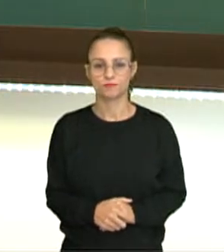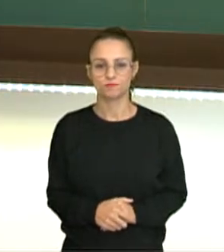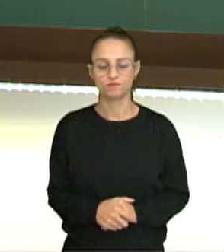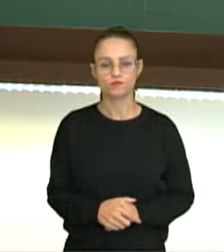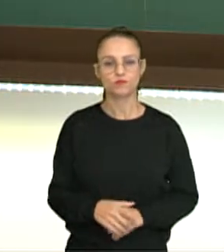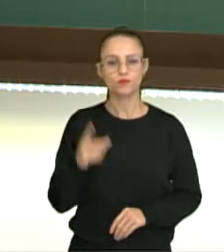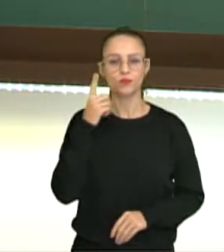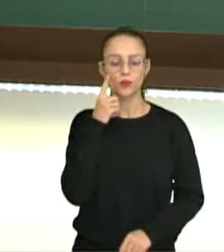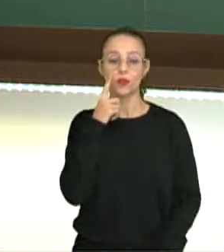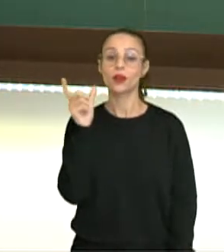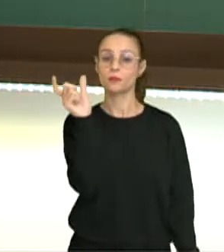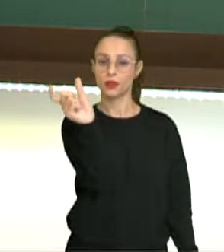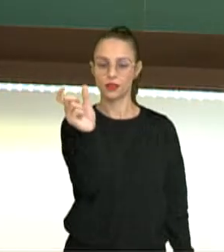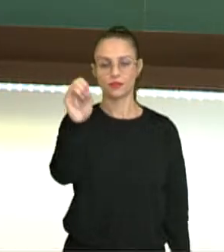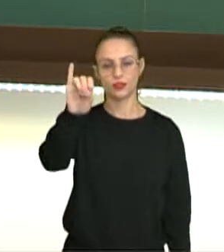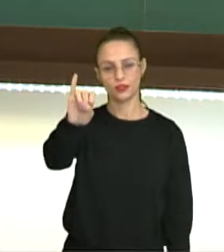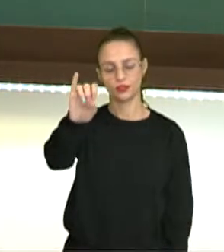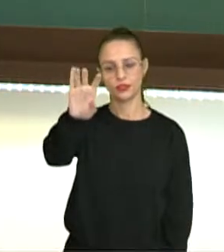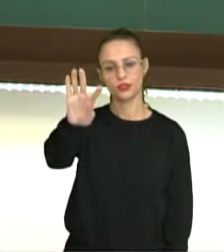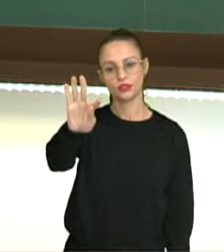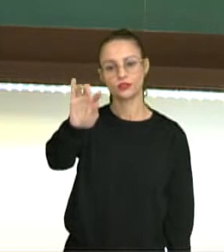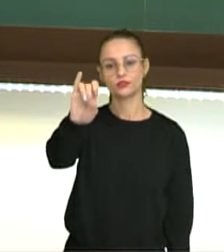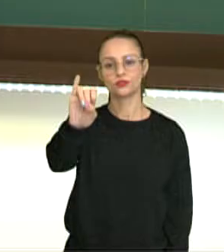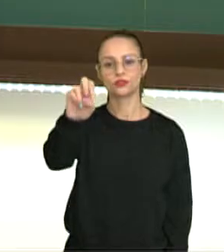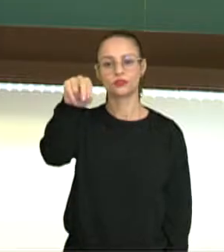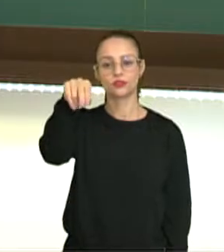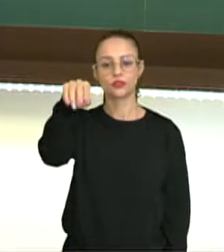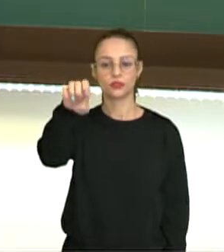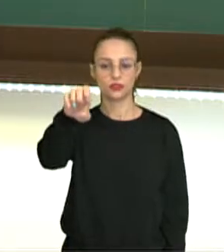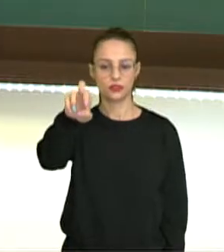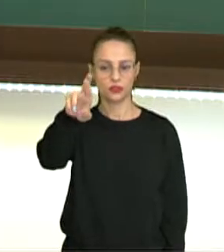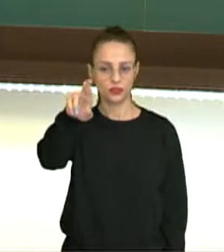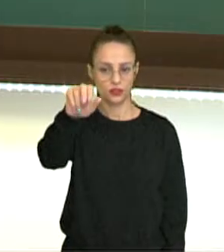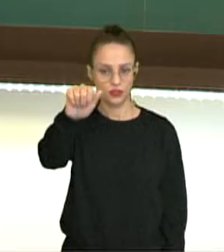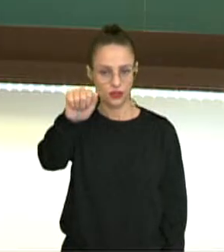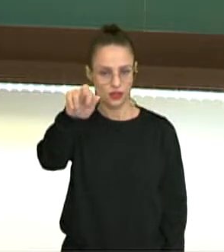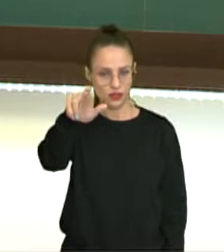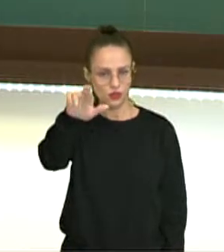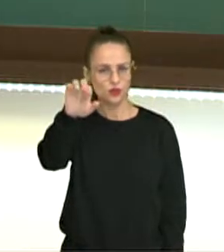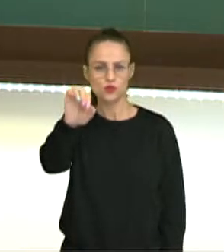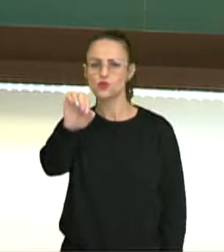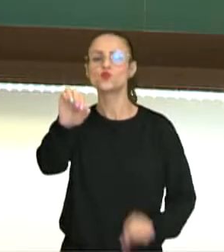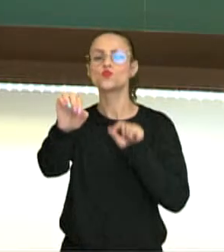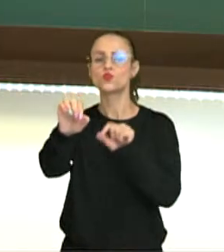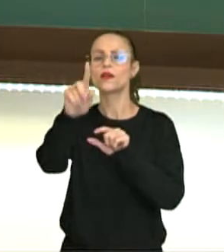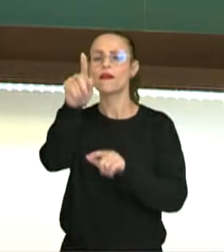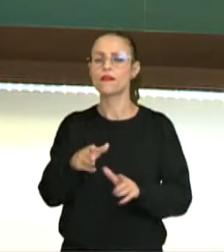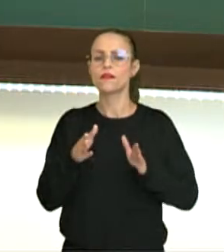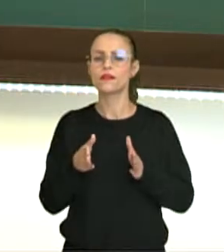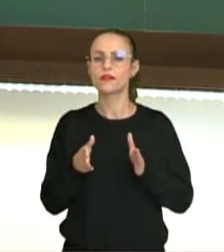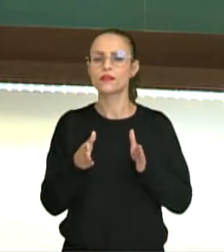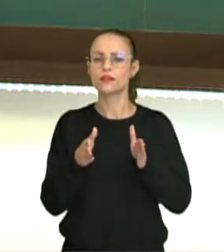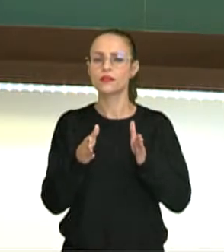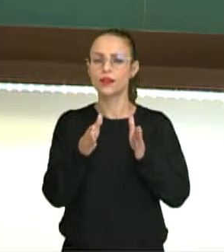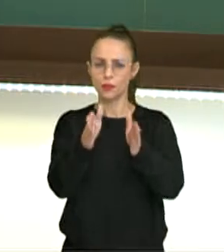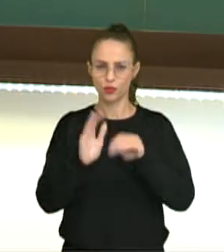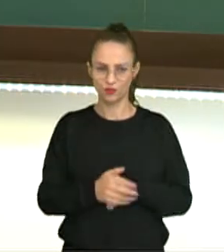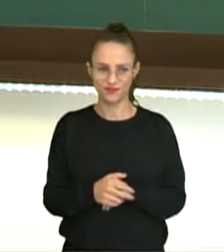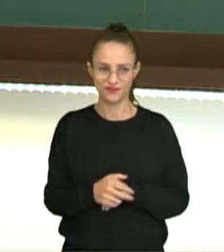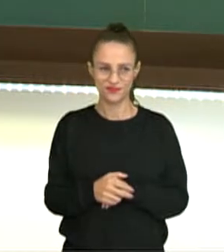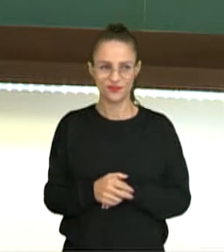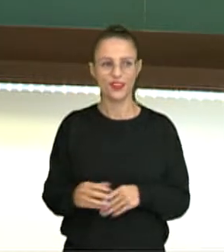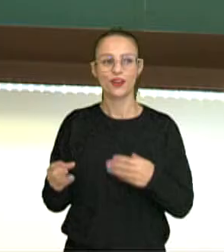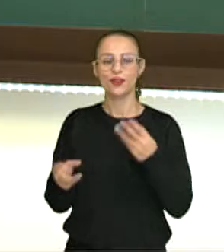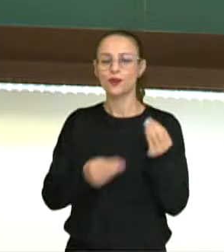Itinerário. Itinerário, como o próprio nome diz, é o quê? Um caminho. E nesse caminho eu vou te apontar